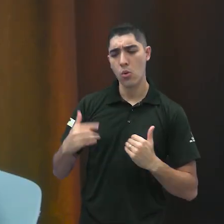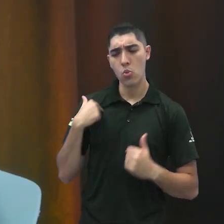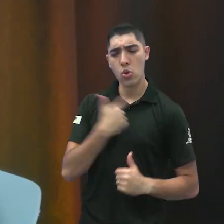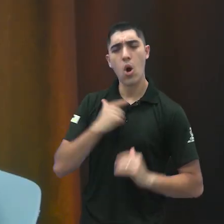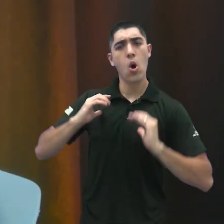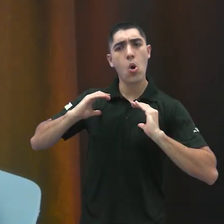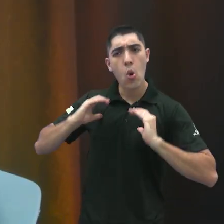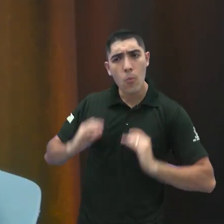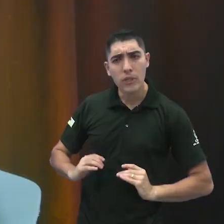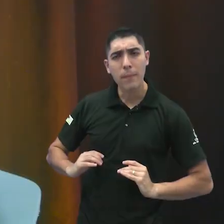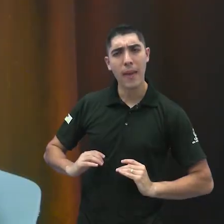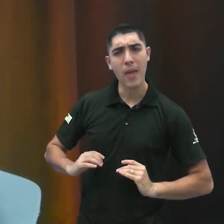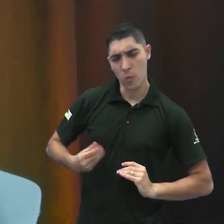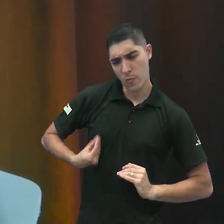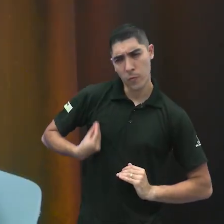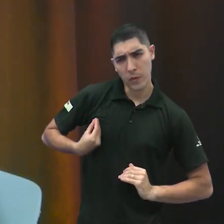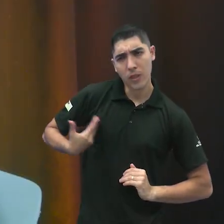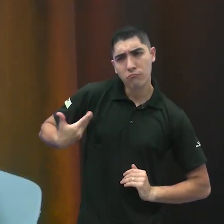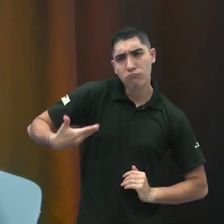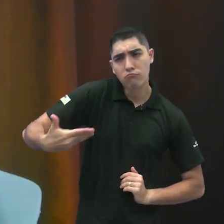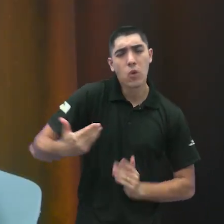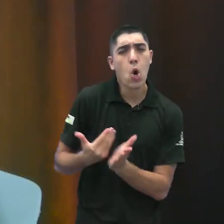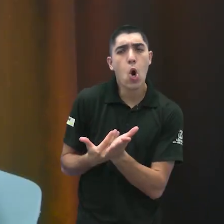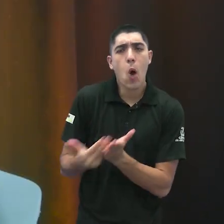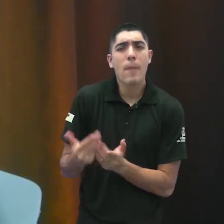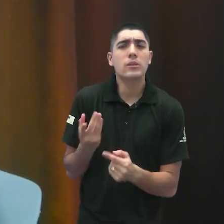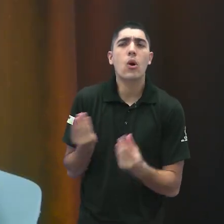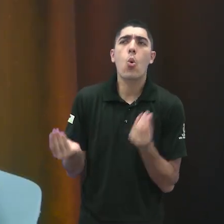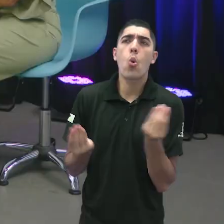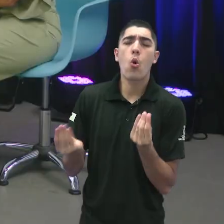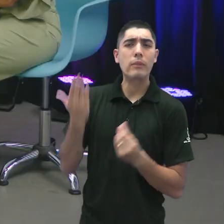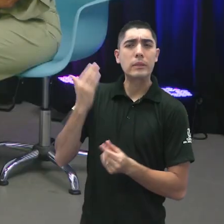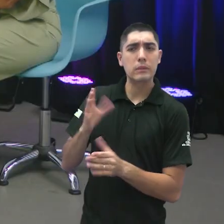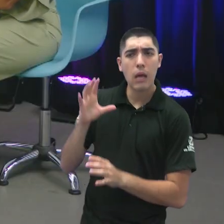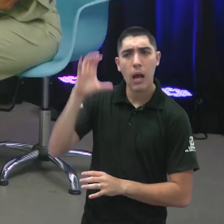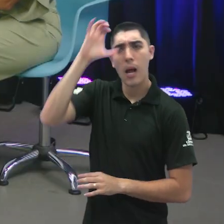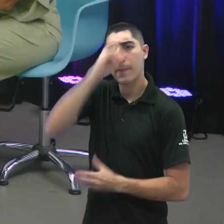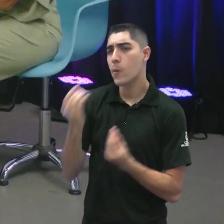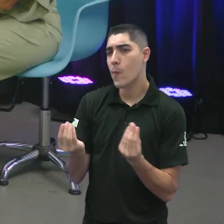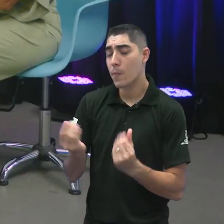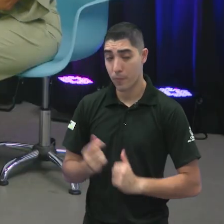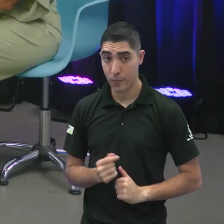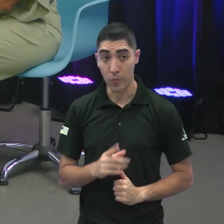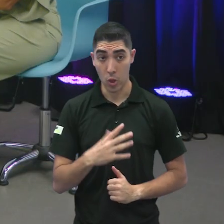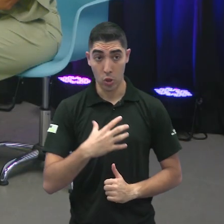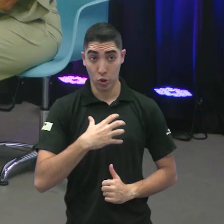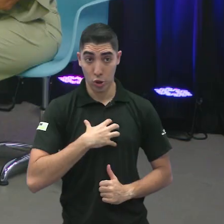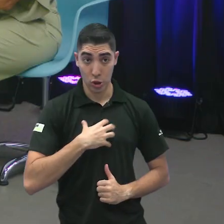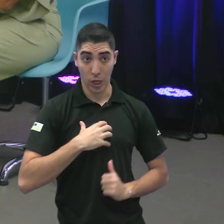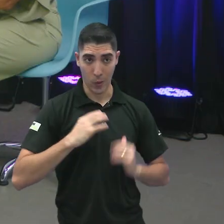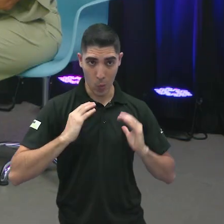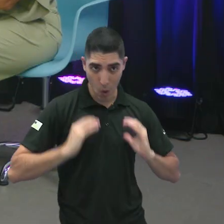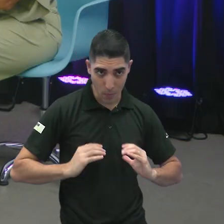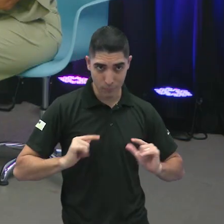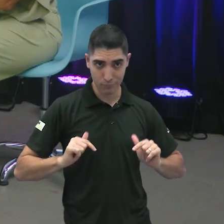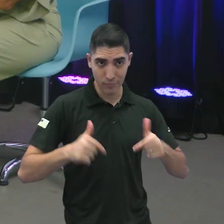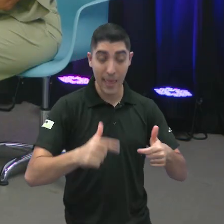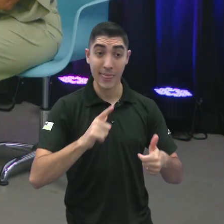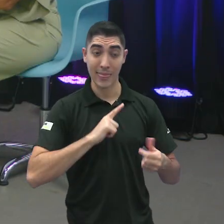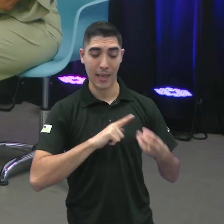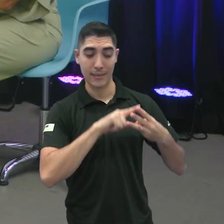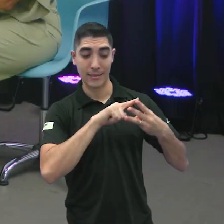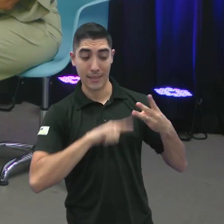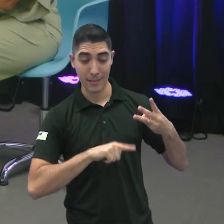nosso comportamento diário, a forma como a gente age todos os dias? A forma como a gente age, ela tem uma origem num